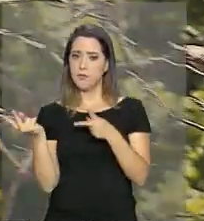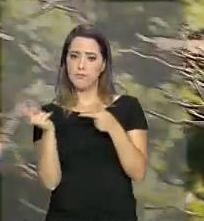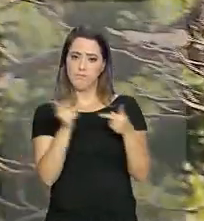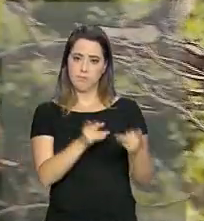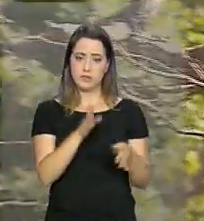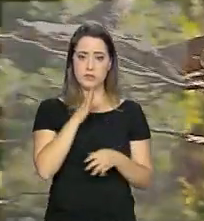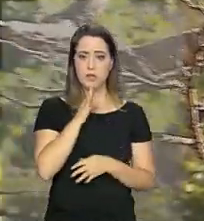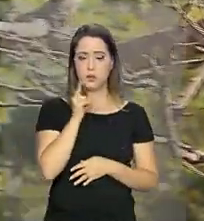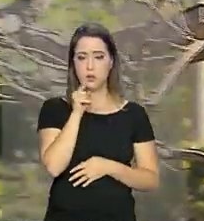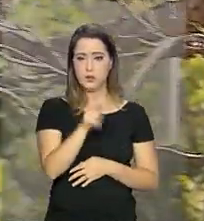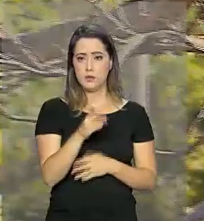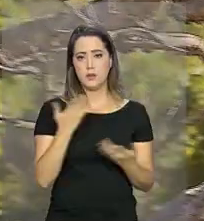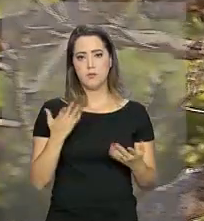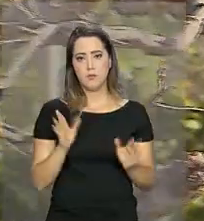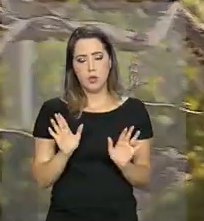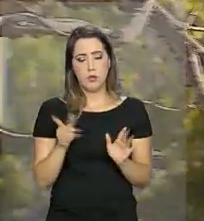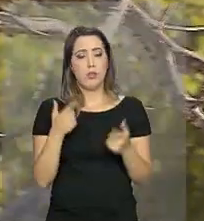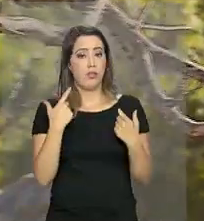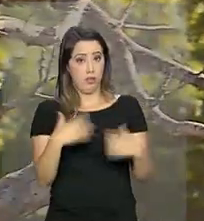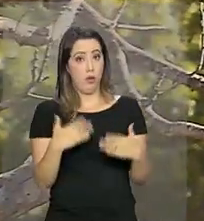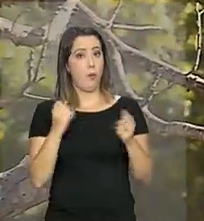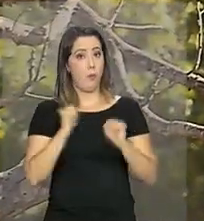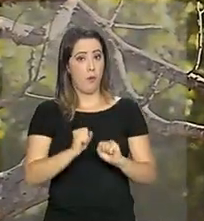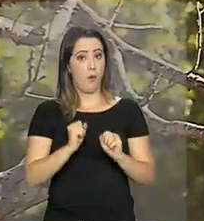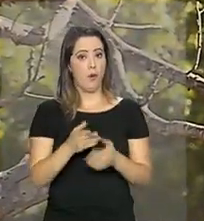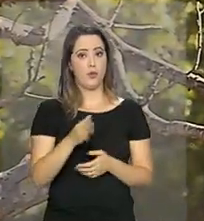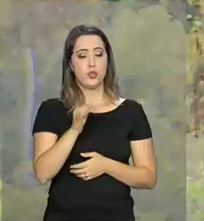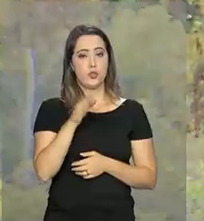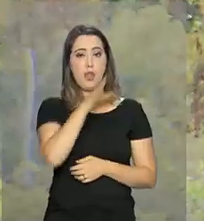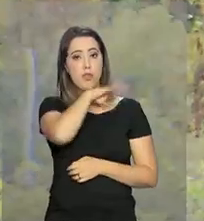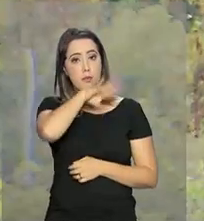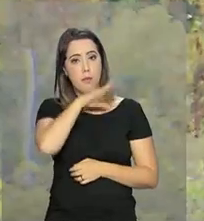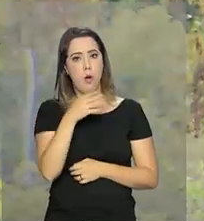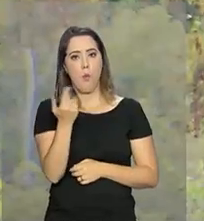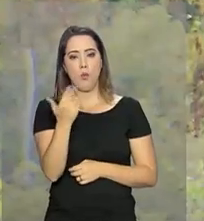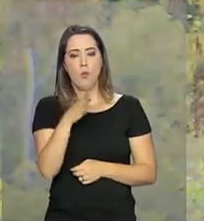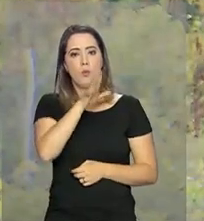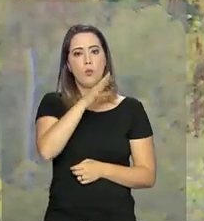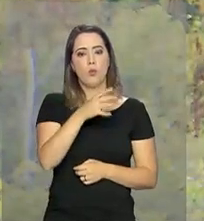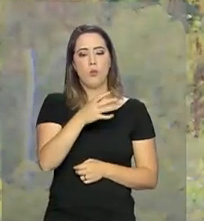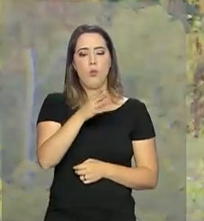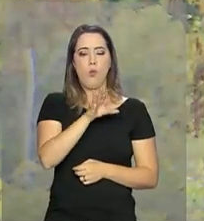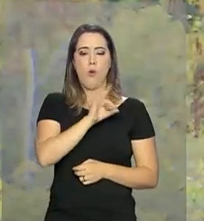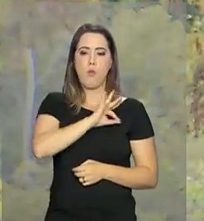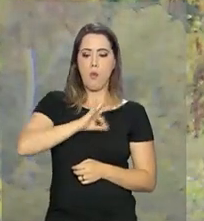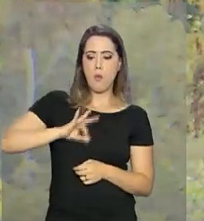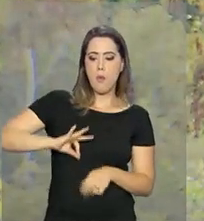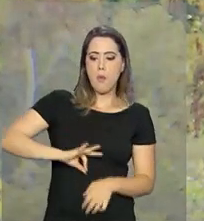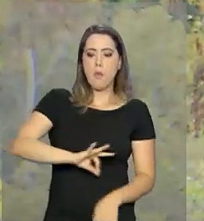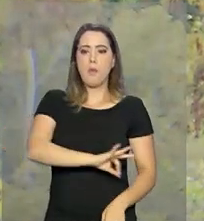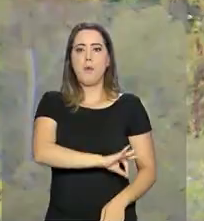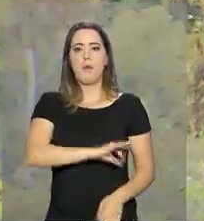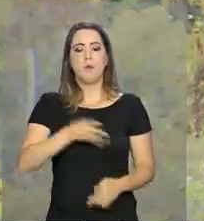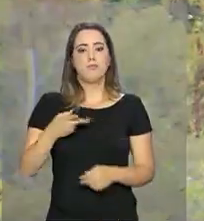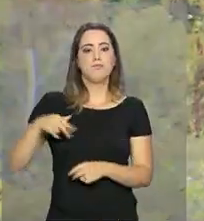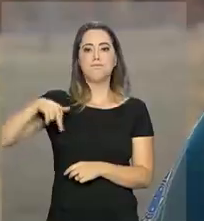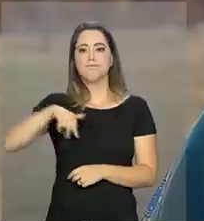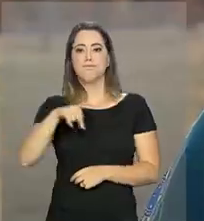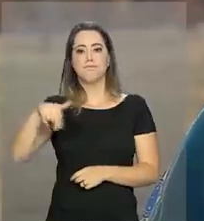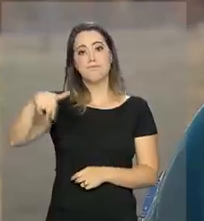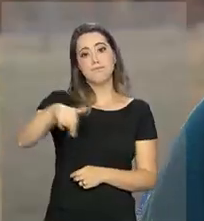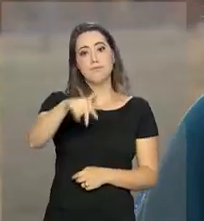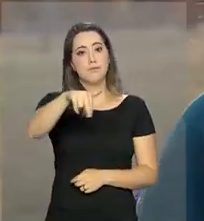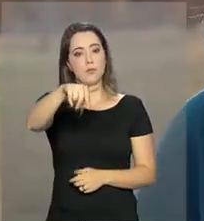restrição permitiu que animais selvagens como onças circulassem pelos corredores ecológicos do local